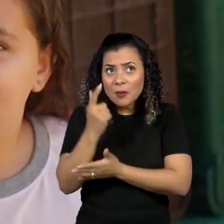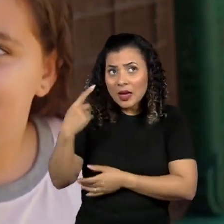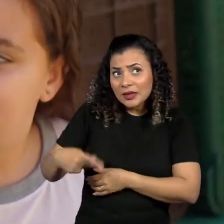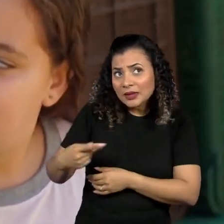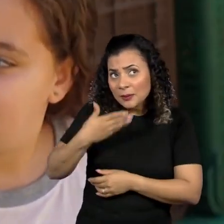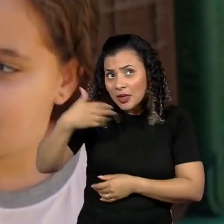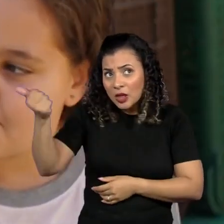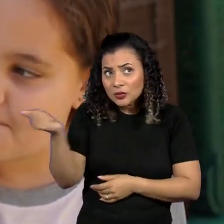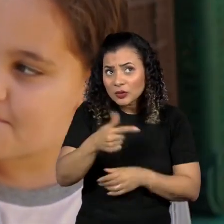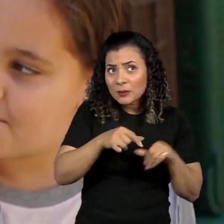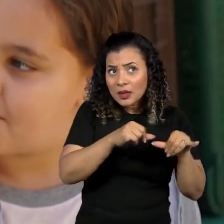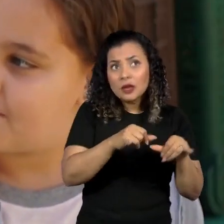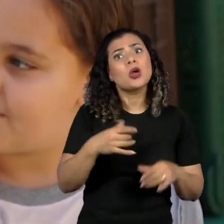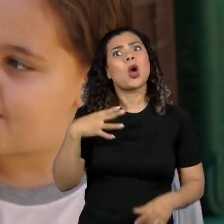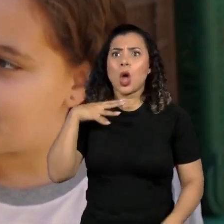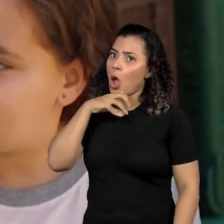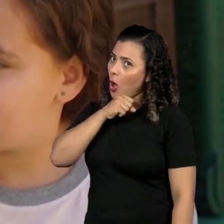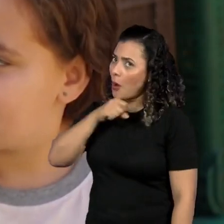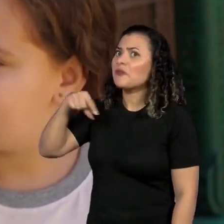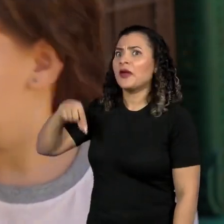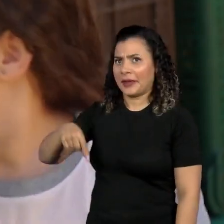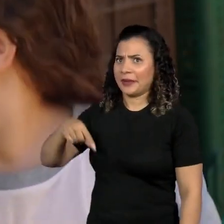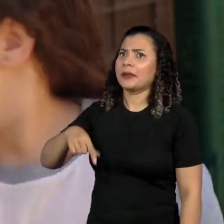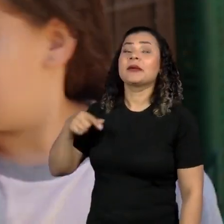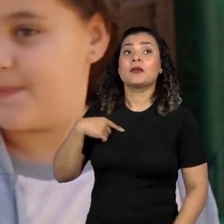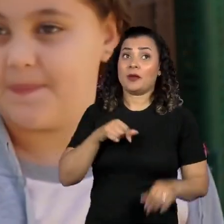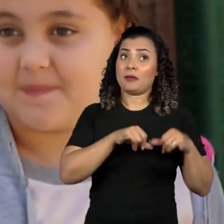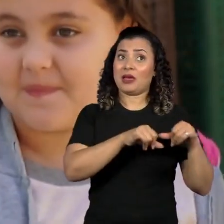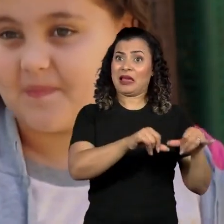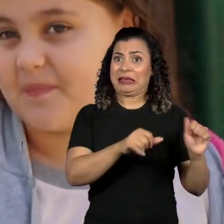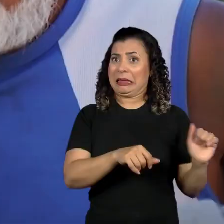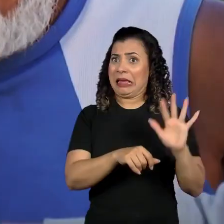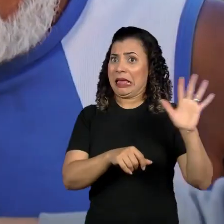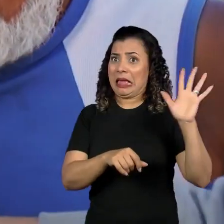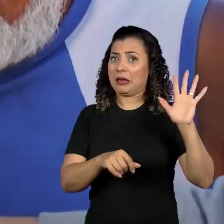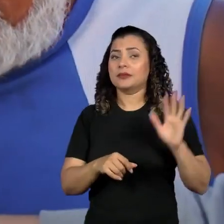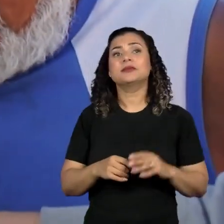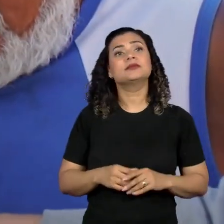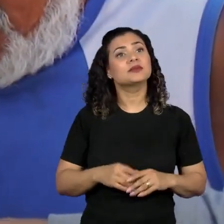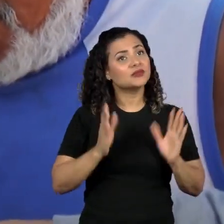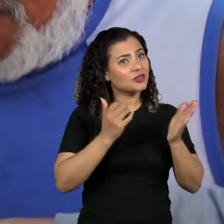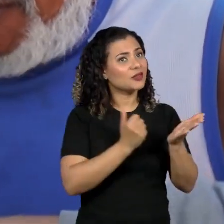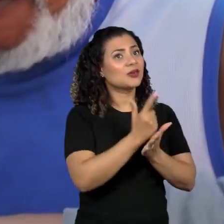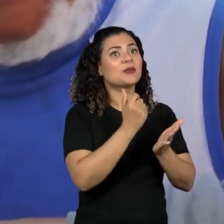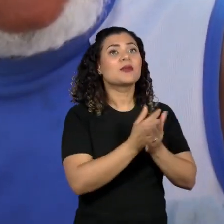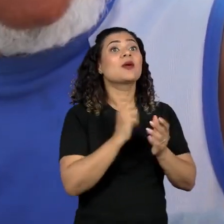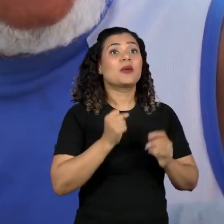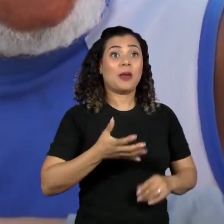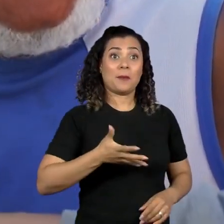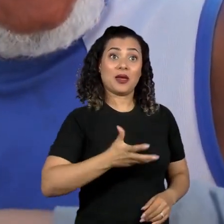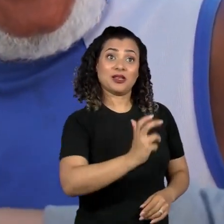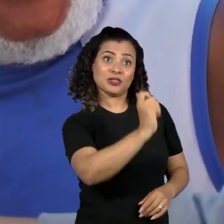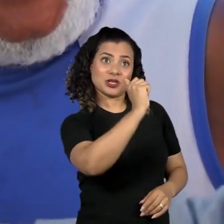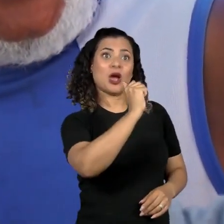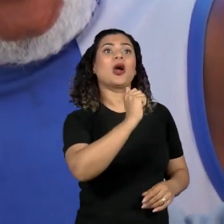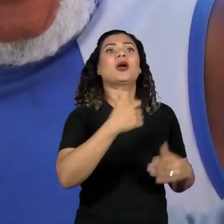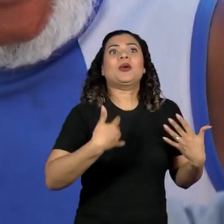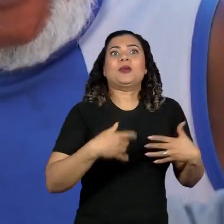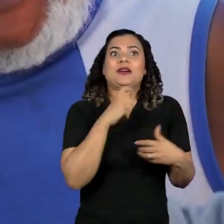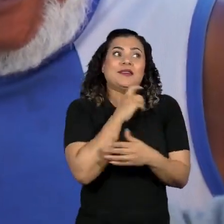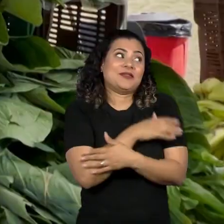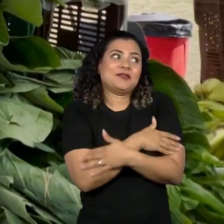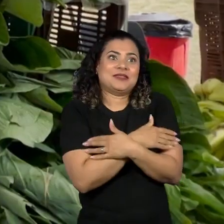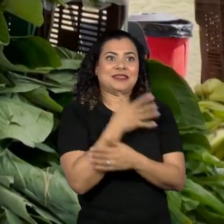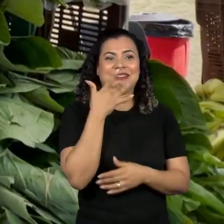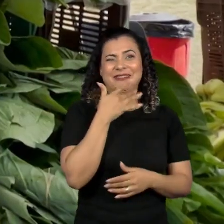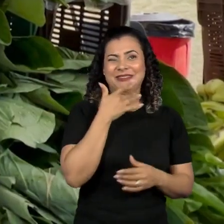supermercado? Ah, claro, que no supermercado o quilo é mais caro, né? Já levei uma mandioca para fazer um caldinho nesse frio, tá muito